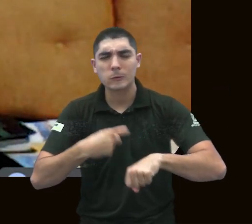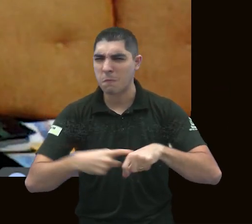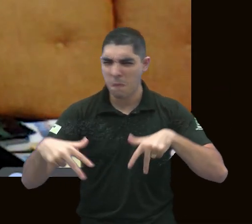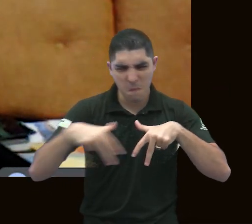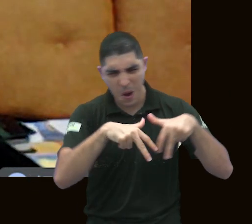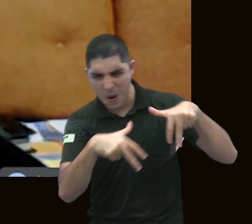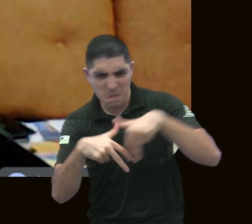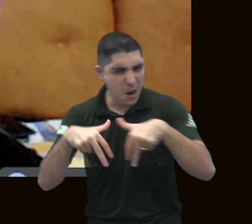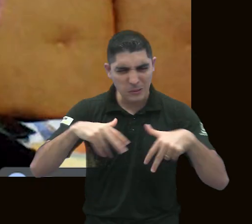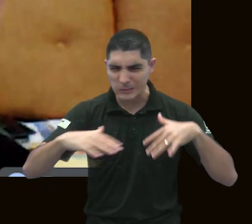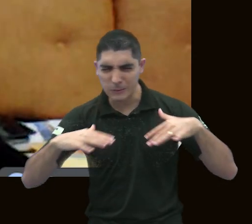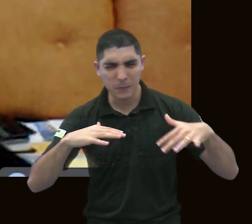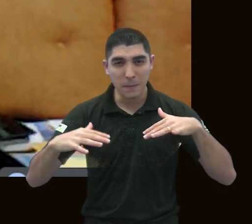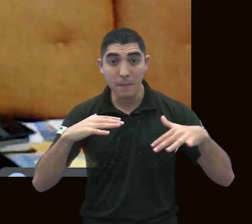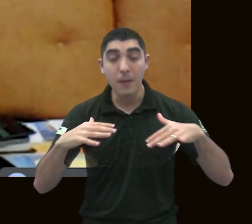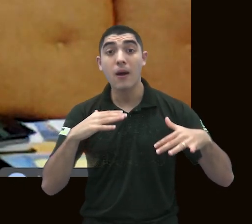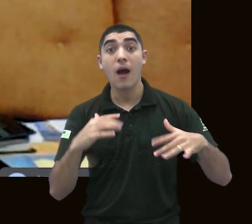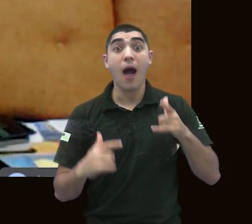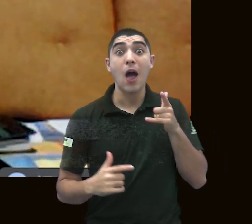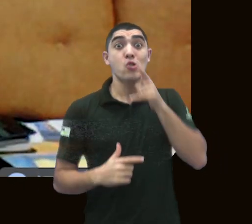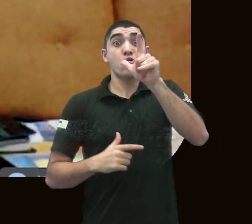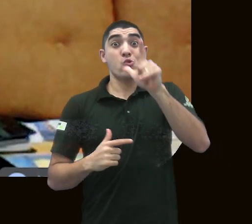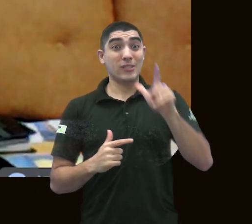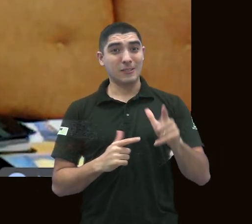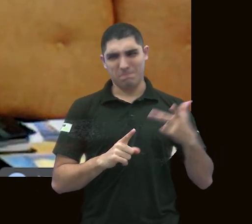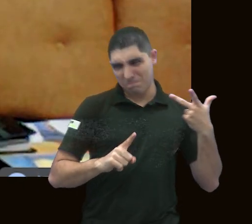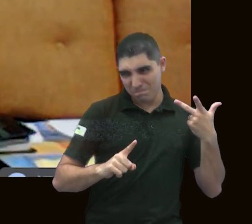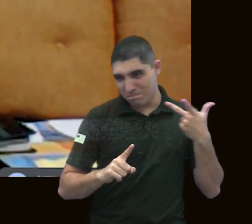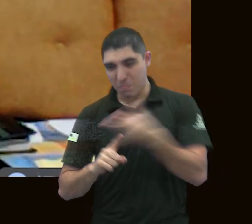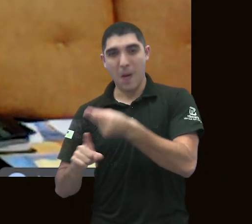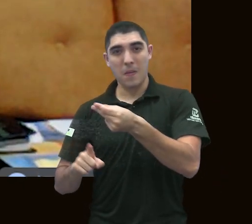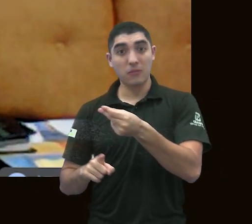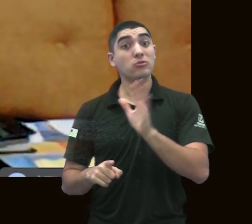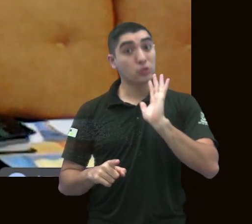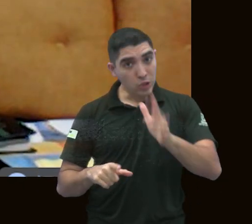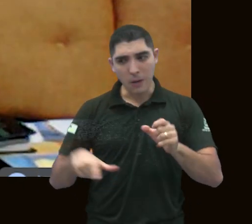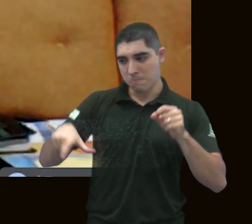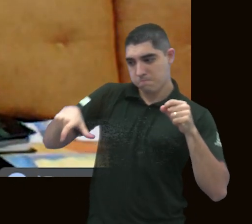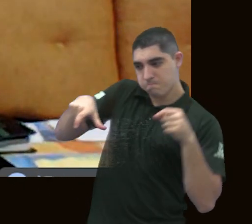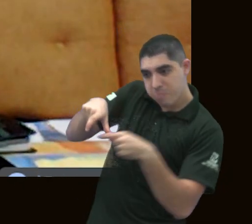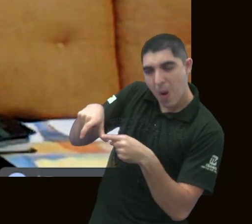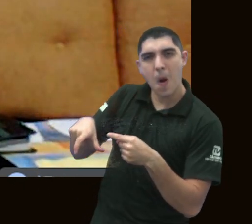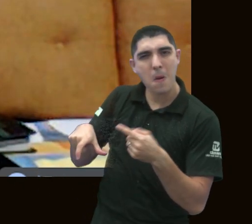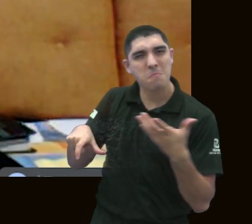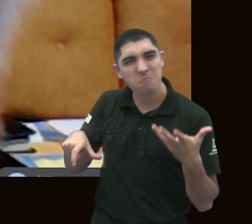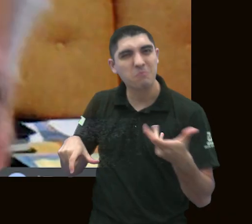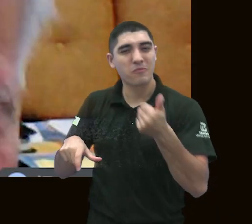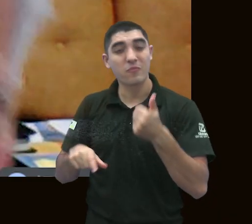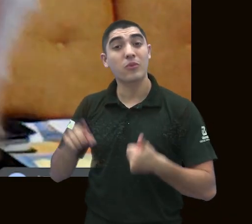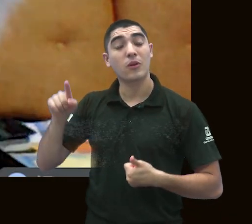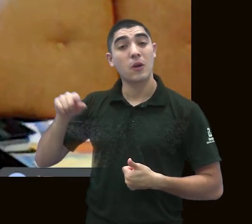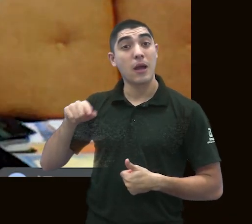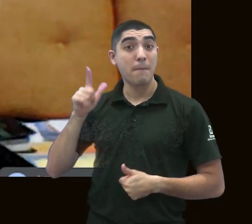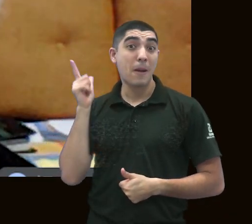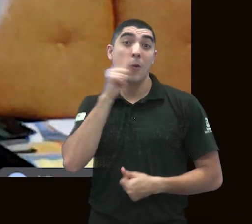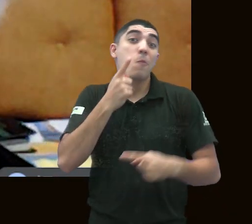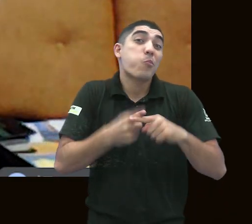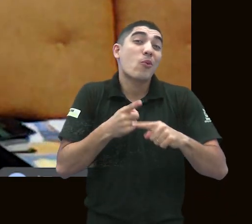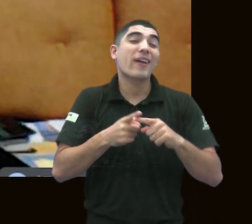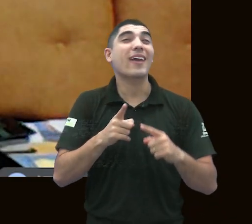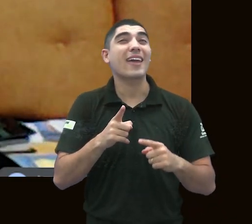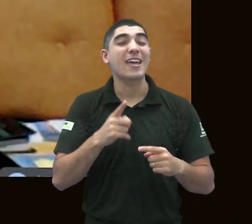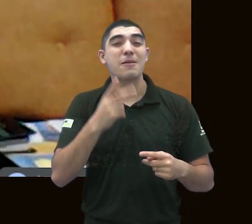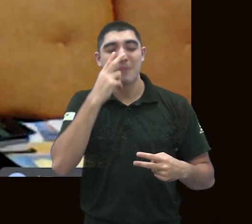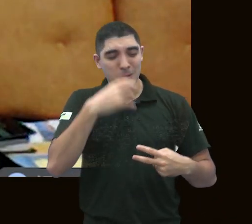né? E a gente conseguiu a vitória, teve 2 sabores aí, né? Uma de dar